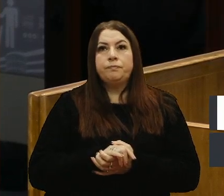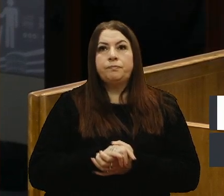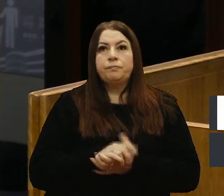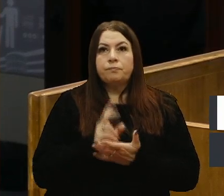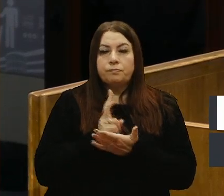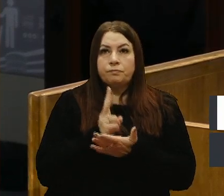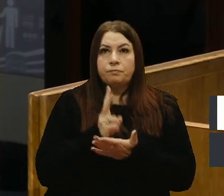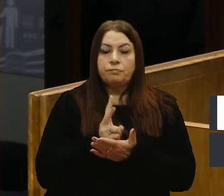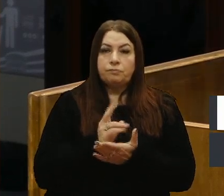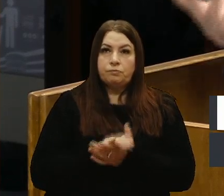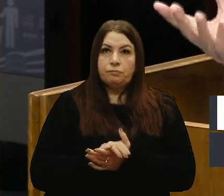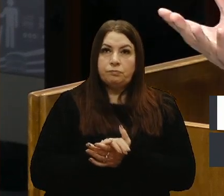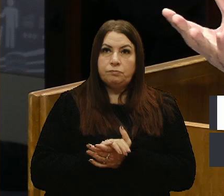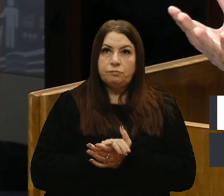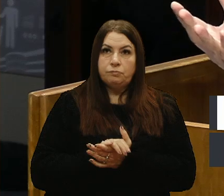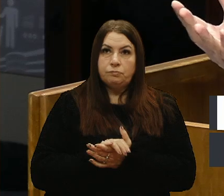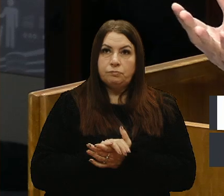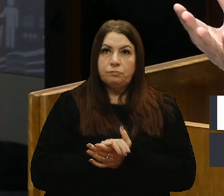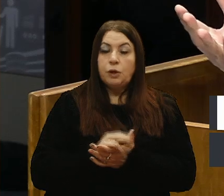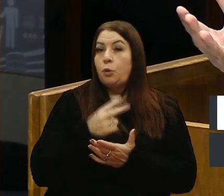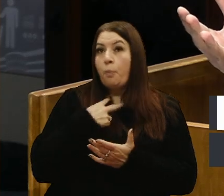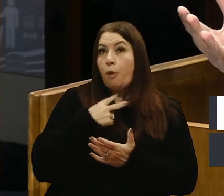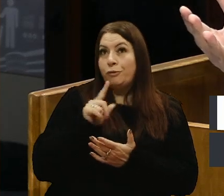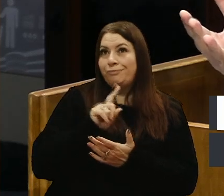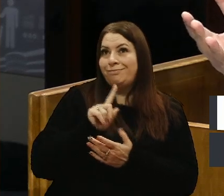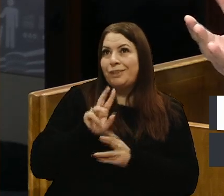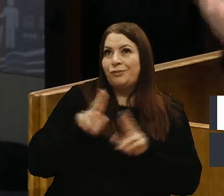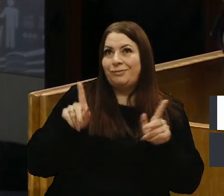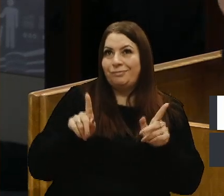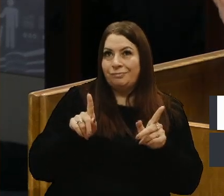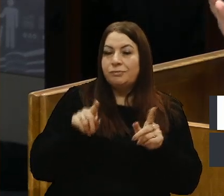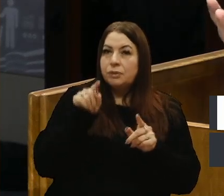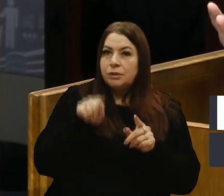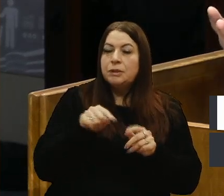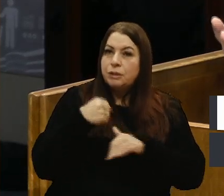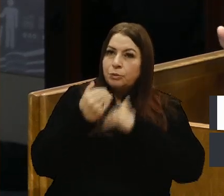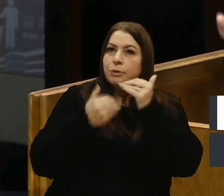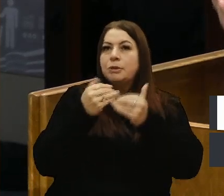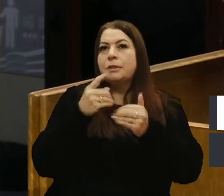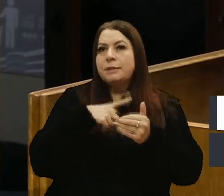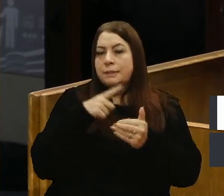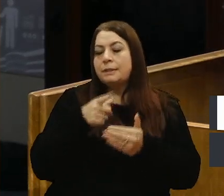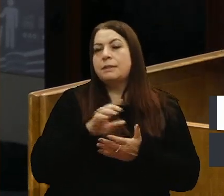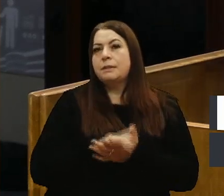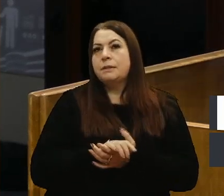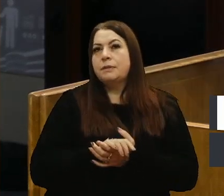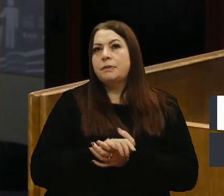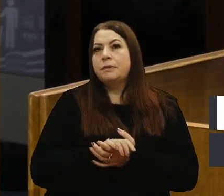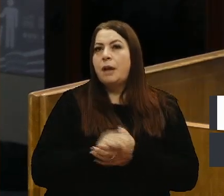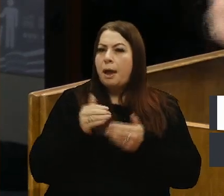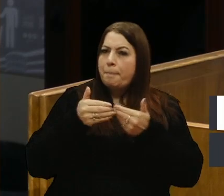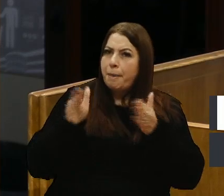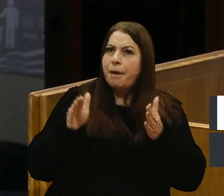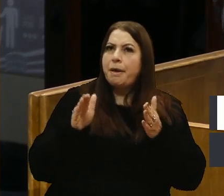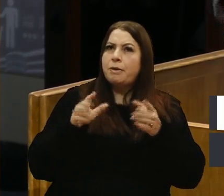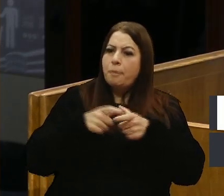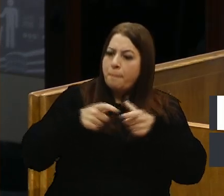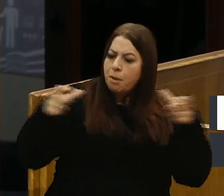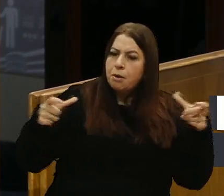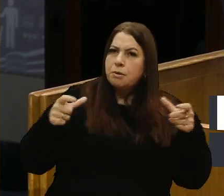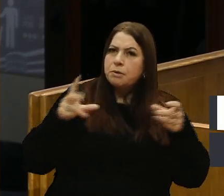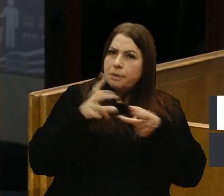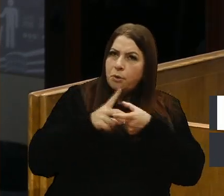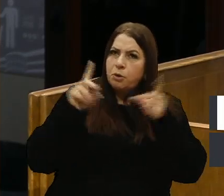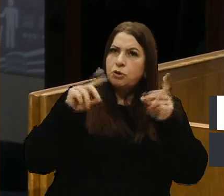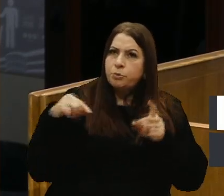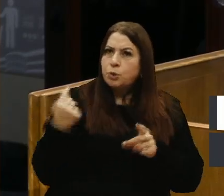Sempre com... E não pode ser diferente, né? Esse processo tem que ser aberto, plural, amplo, democrático